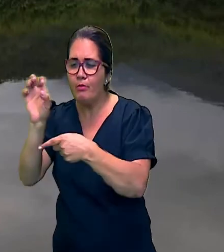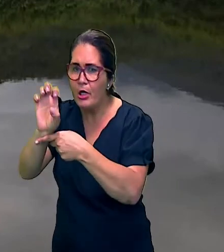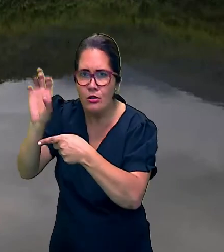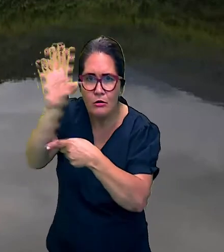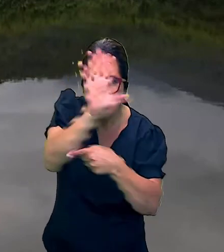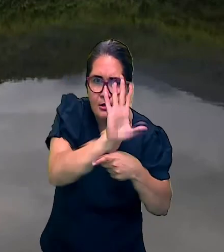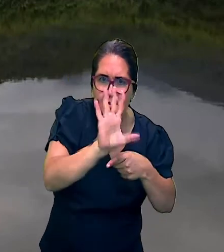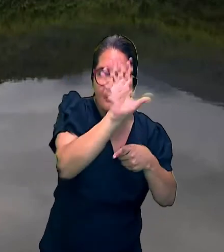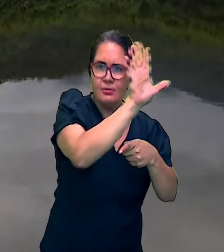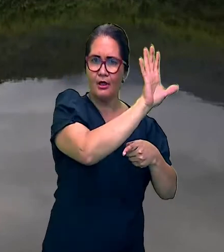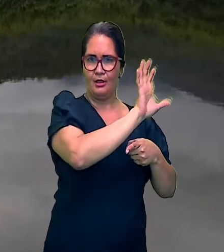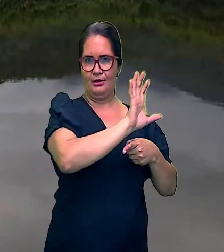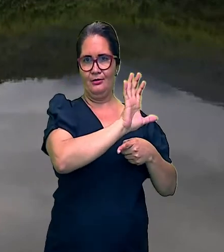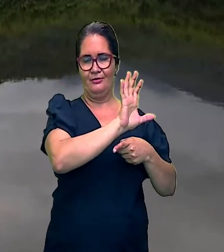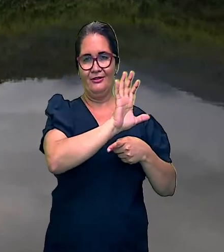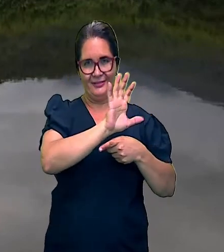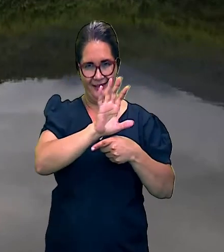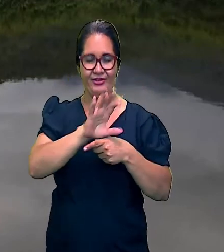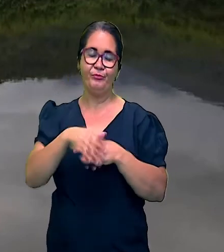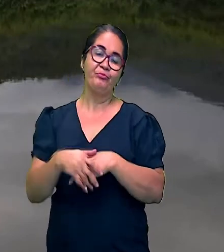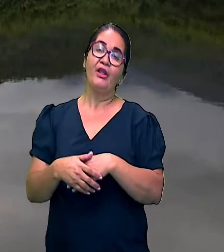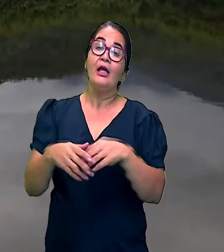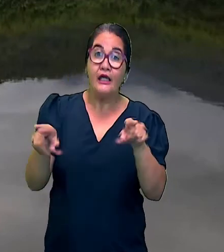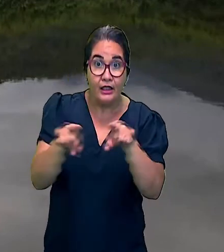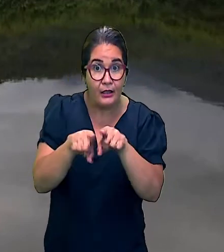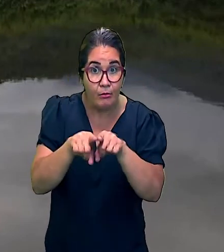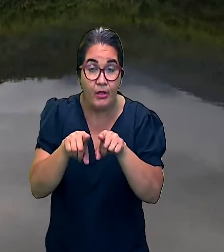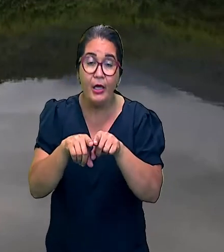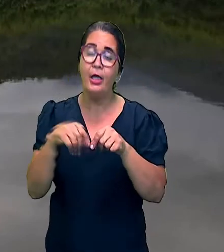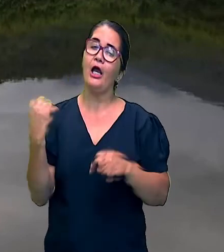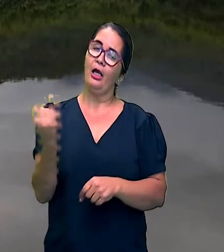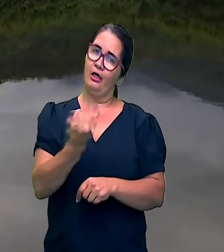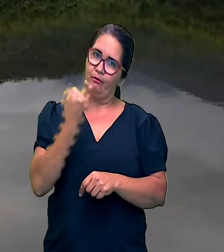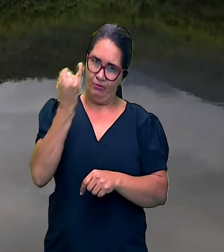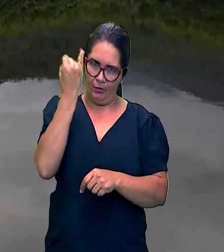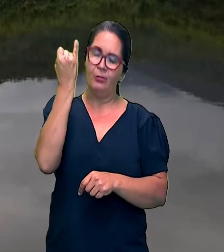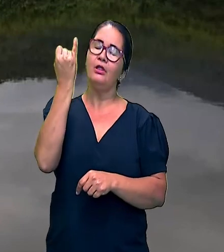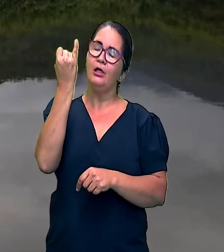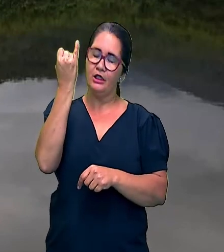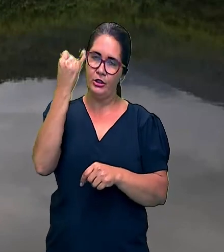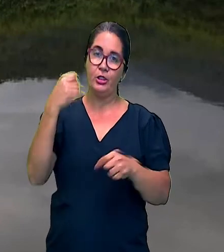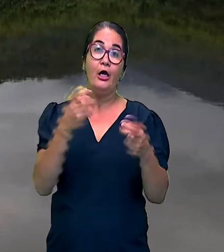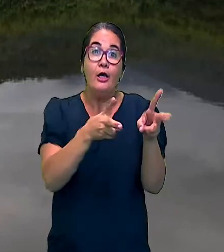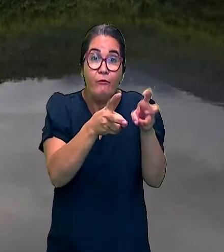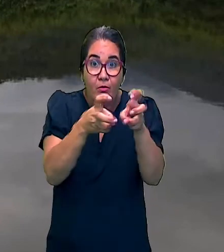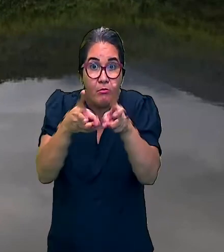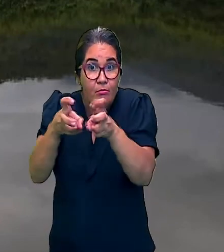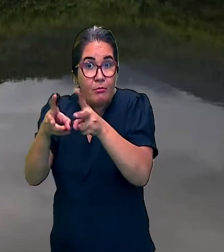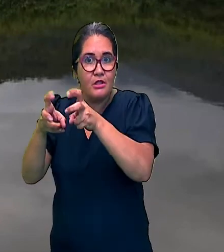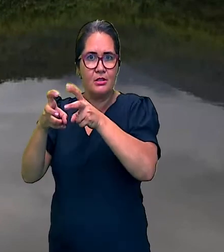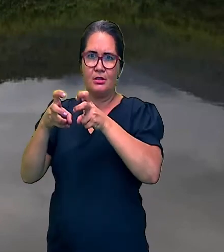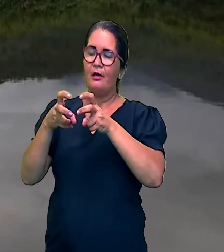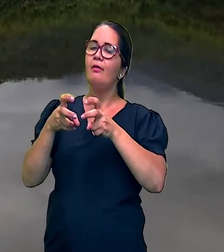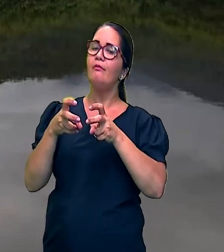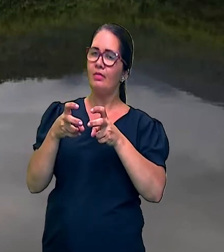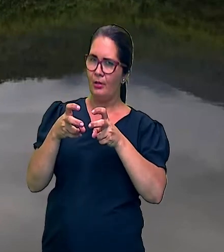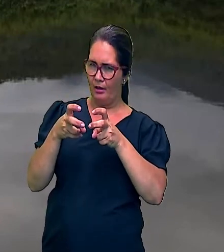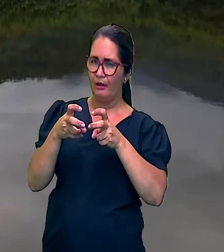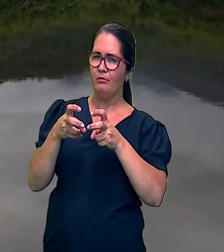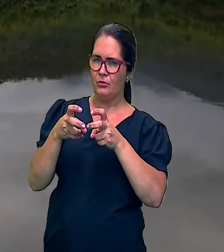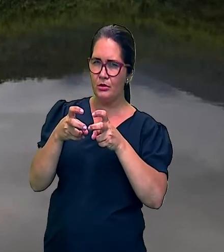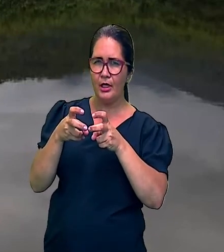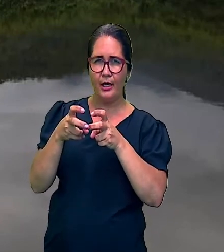comum que praticamente não vemos. Mas agora vamos começar a ver com um olhar mais aguçado, mais